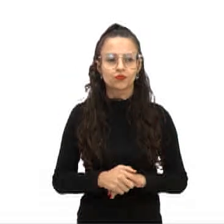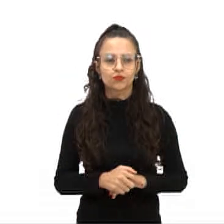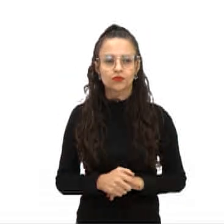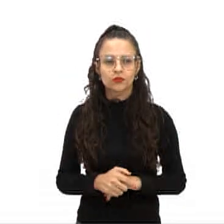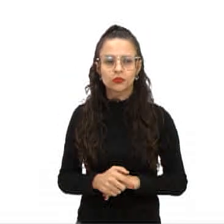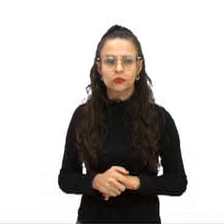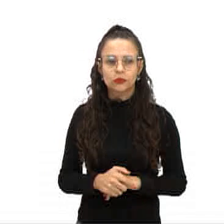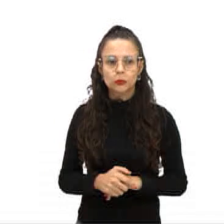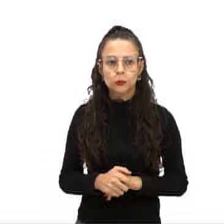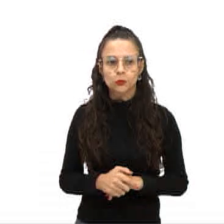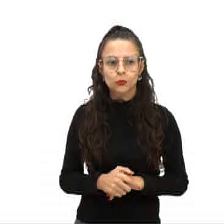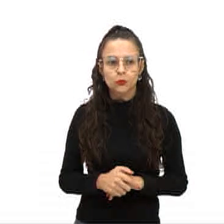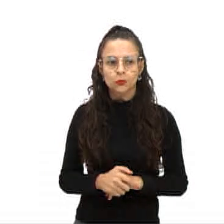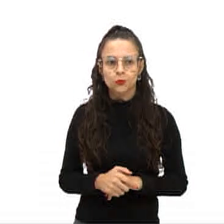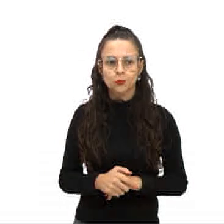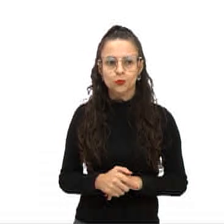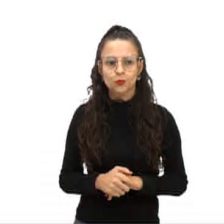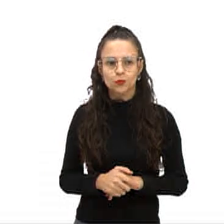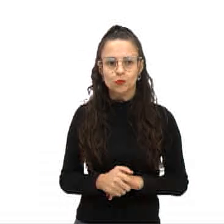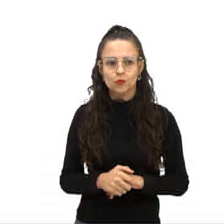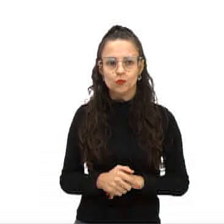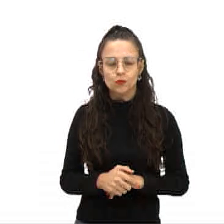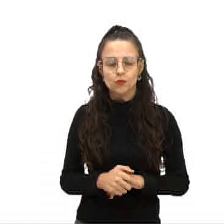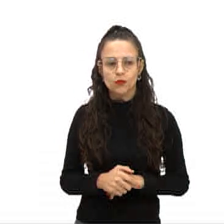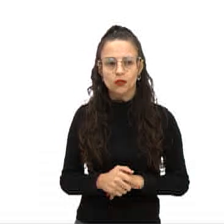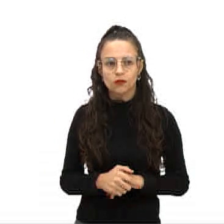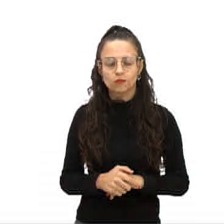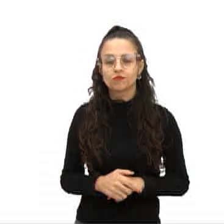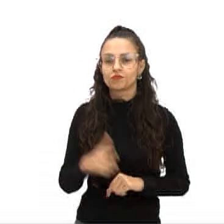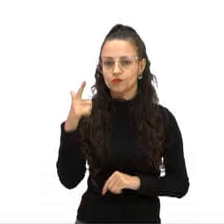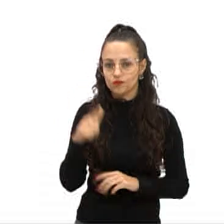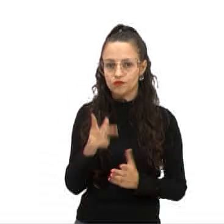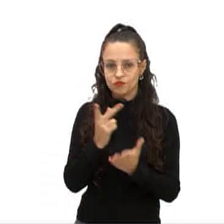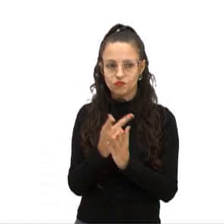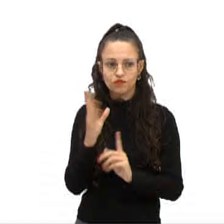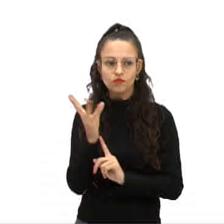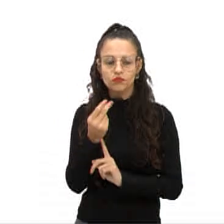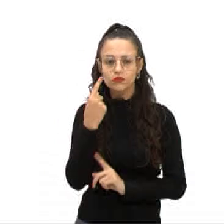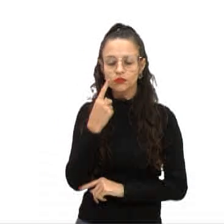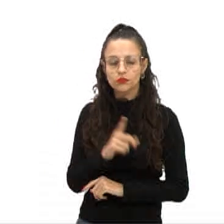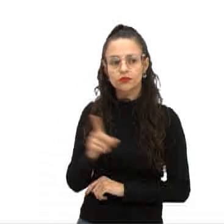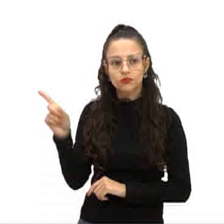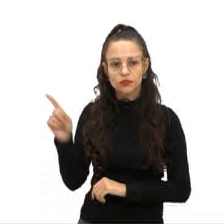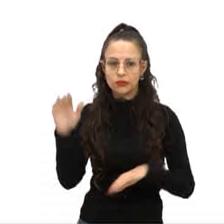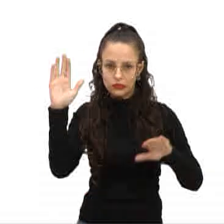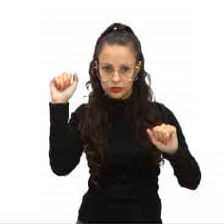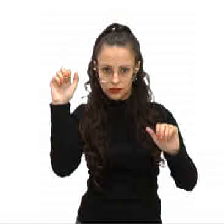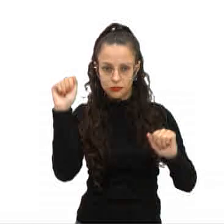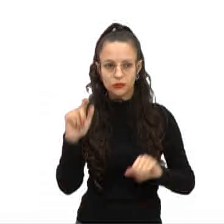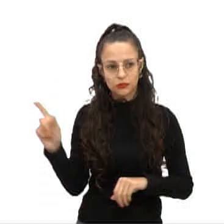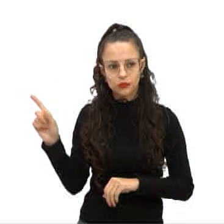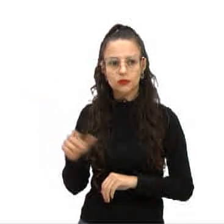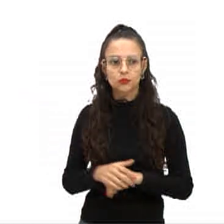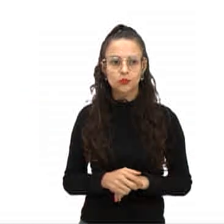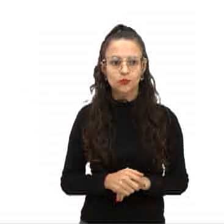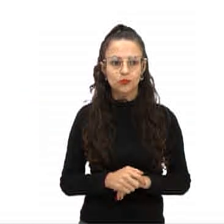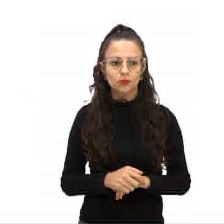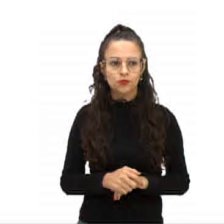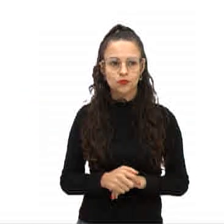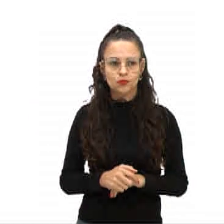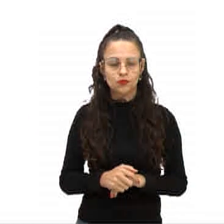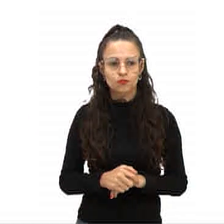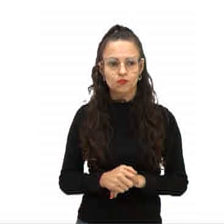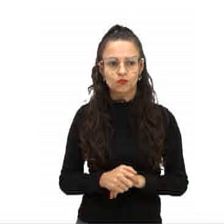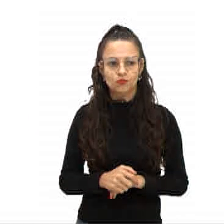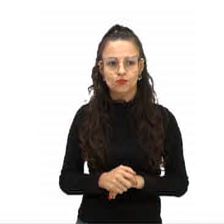tá? Aqui tem o Pantocrator, de novo também, do São Clemente Itaú, na Espanha, né? Dentro